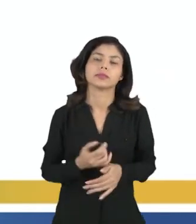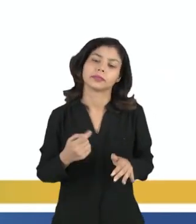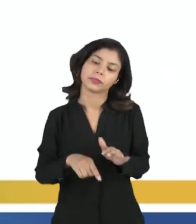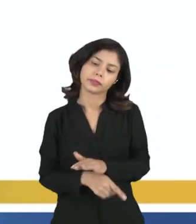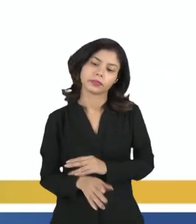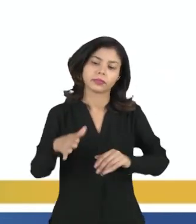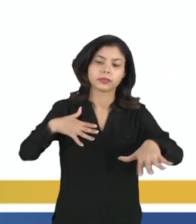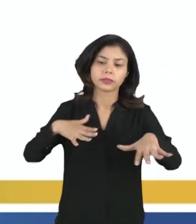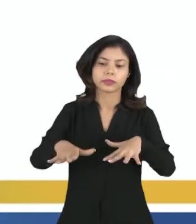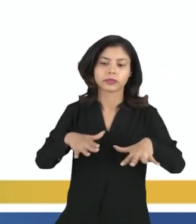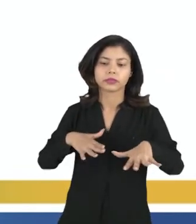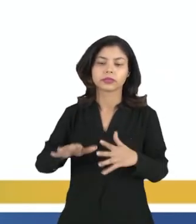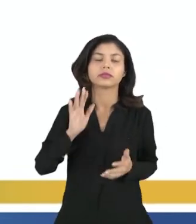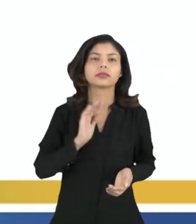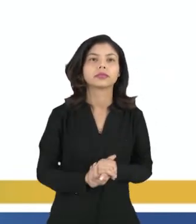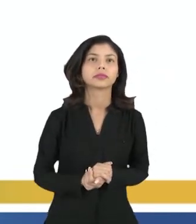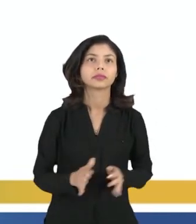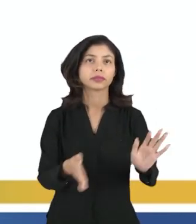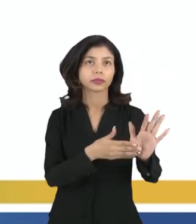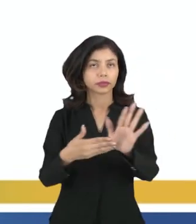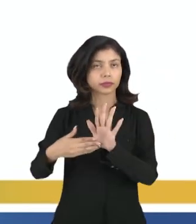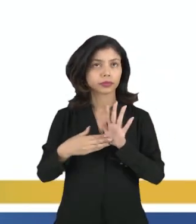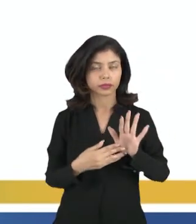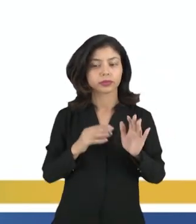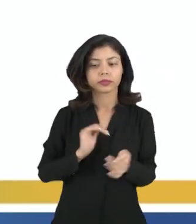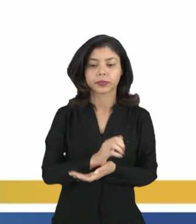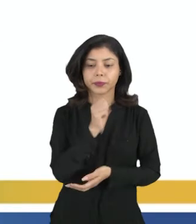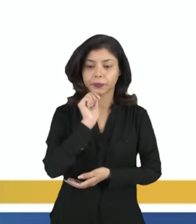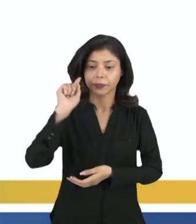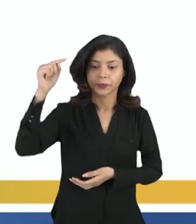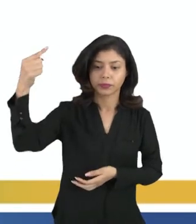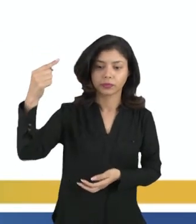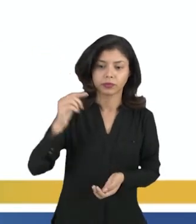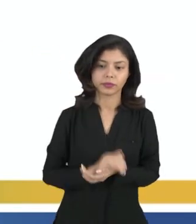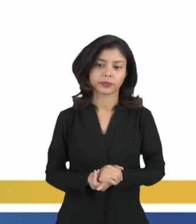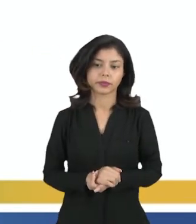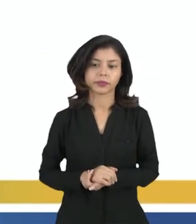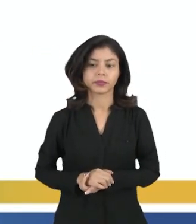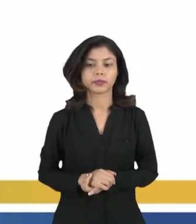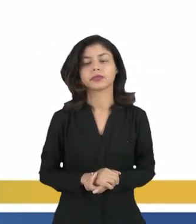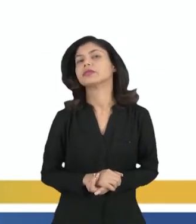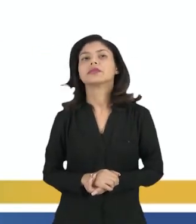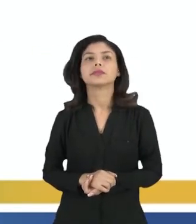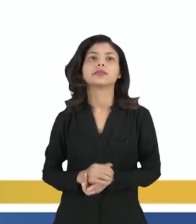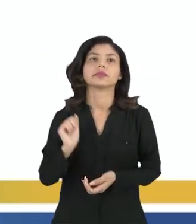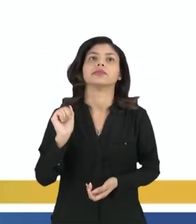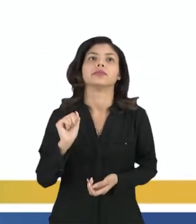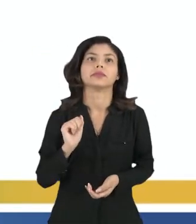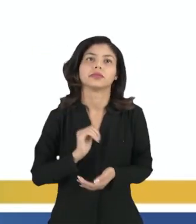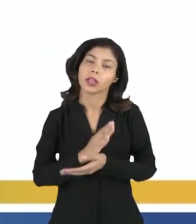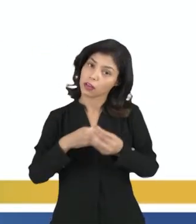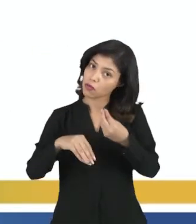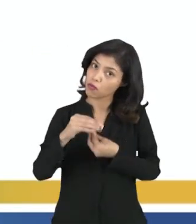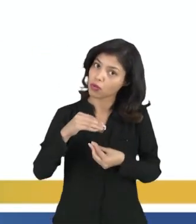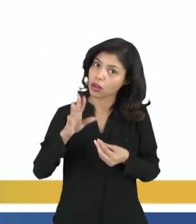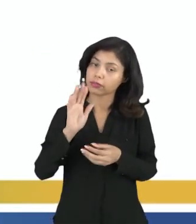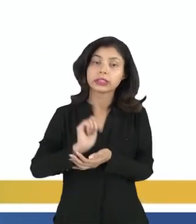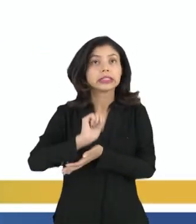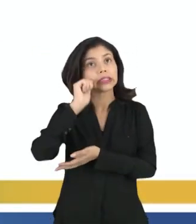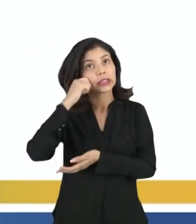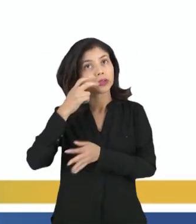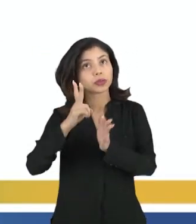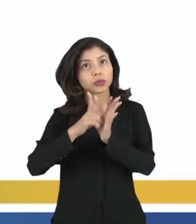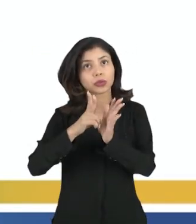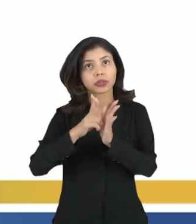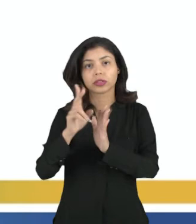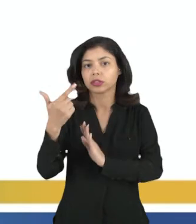dentre esses movimentos, destacam-se aqueles que, alternativa A, envolvem negros,